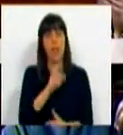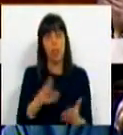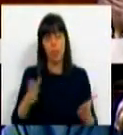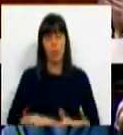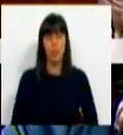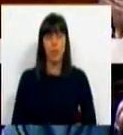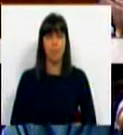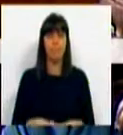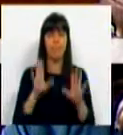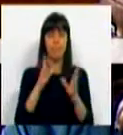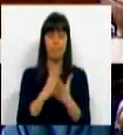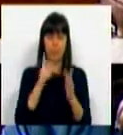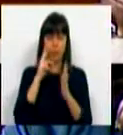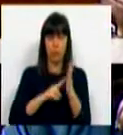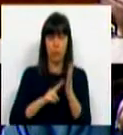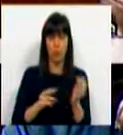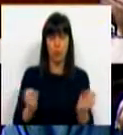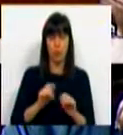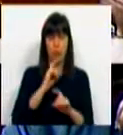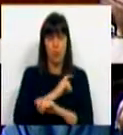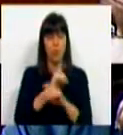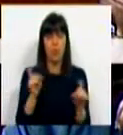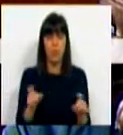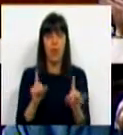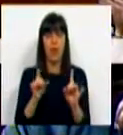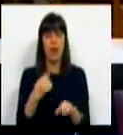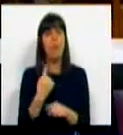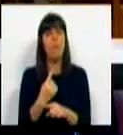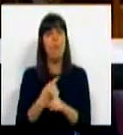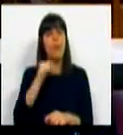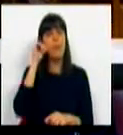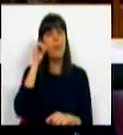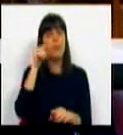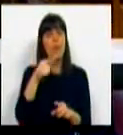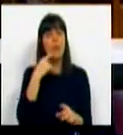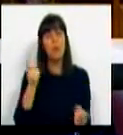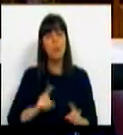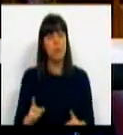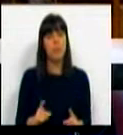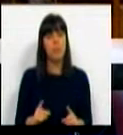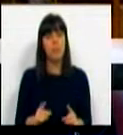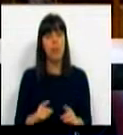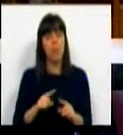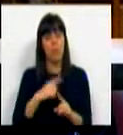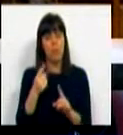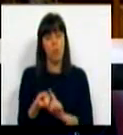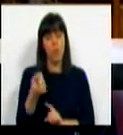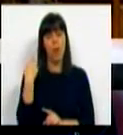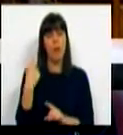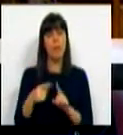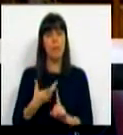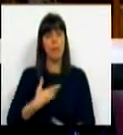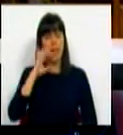resposta. Mas não só não leu o comunicado, como também ainda não se apercebeu de que no ano passado